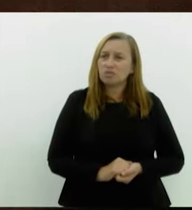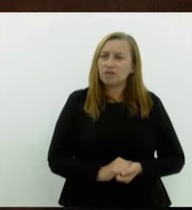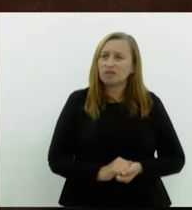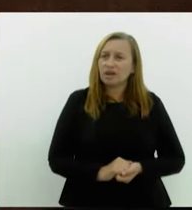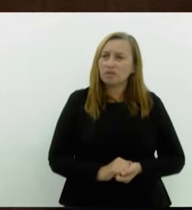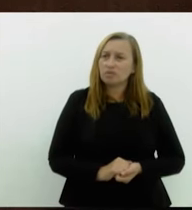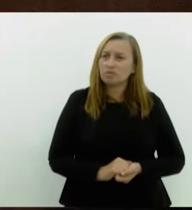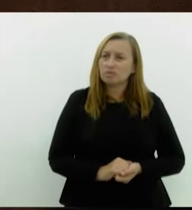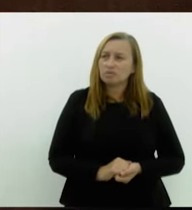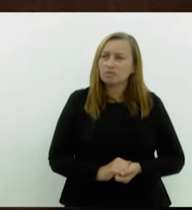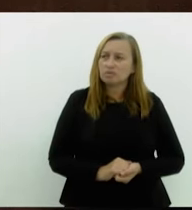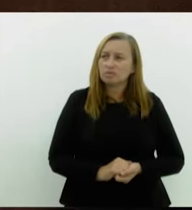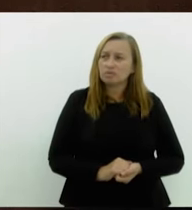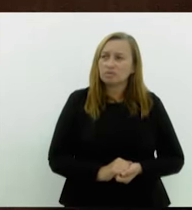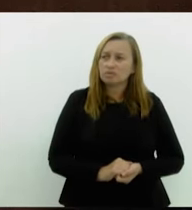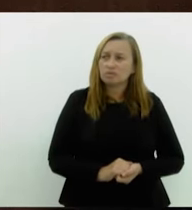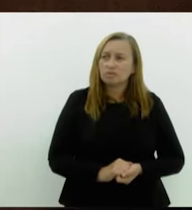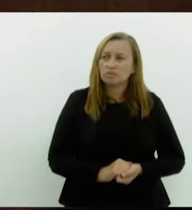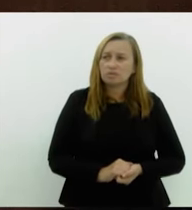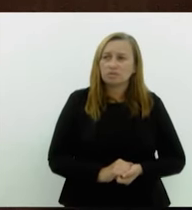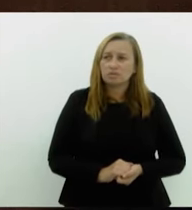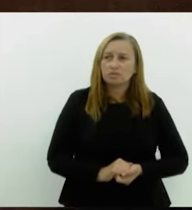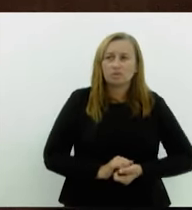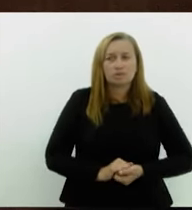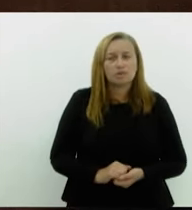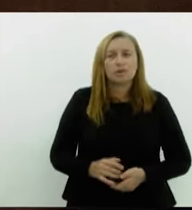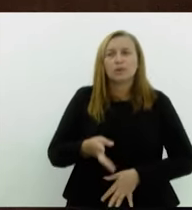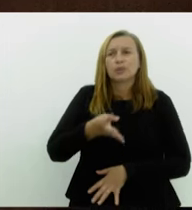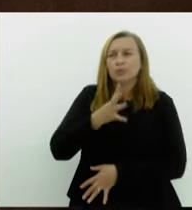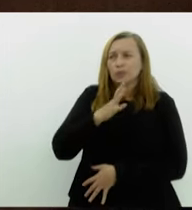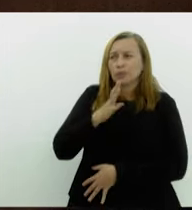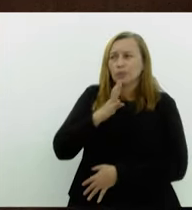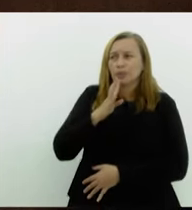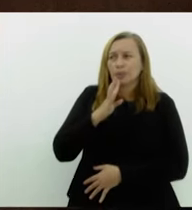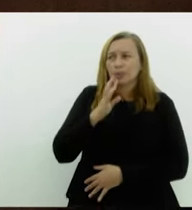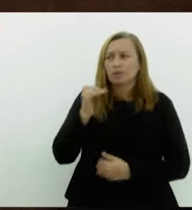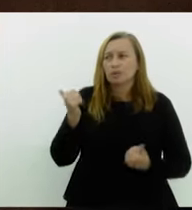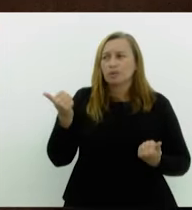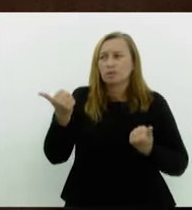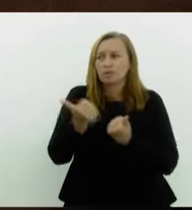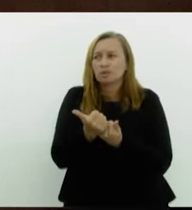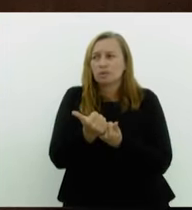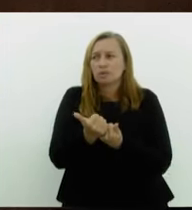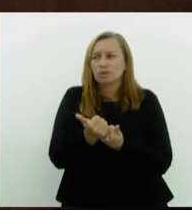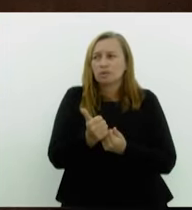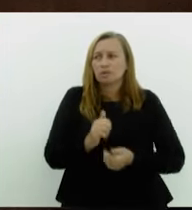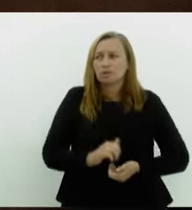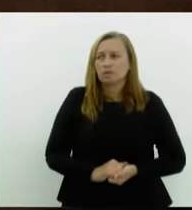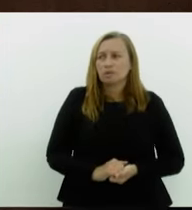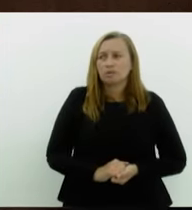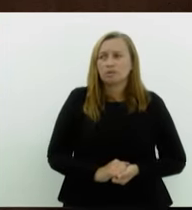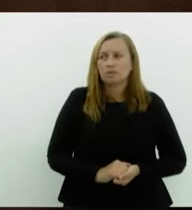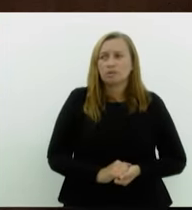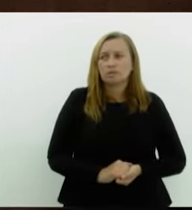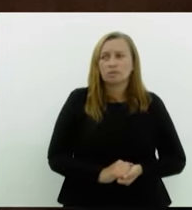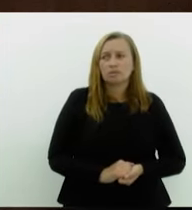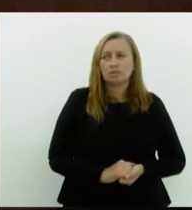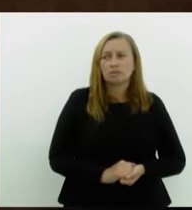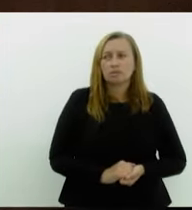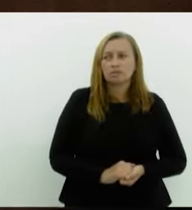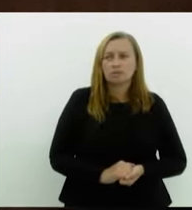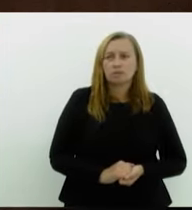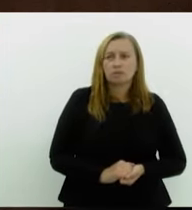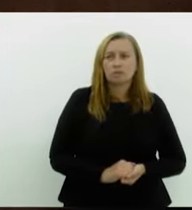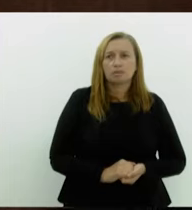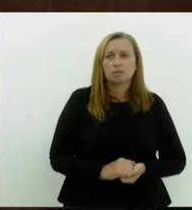é assistencial, é de reconhecimento, é de apoio. Eu só queria acrescentar o seguinte: a gente tem